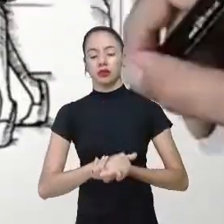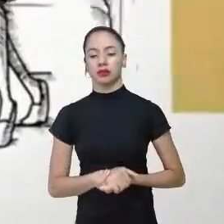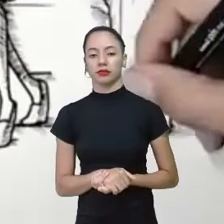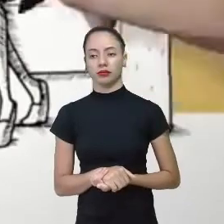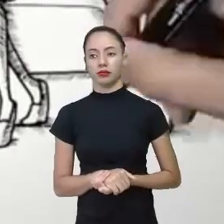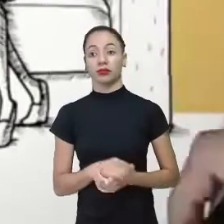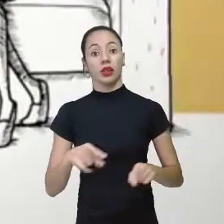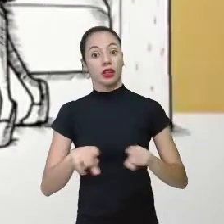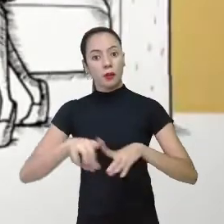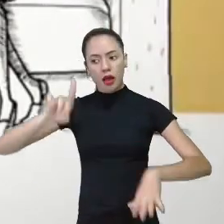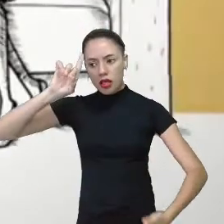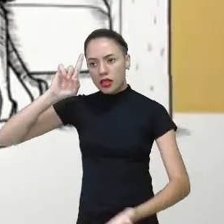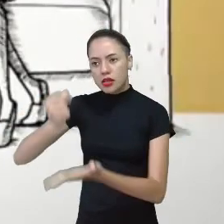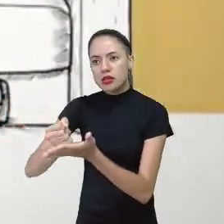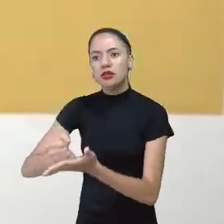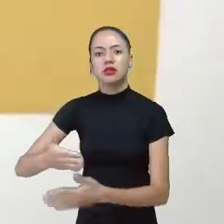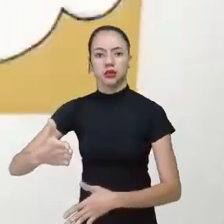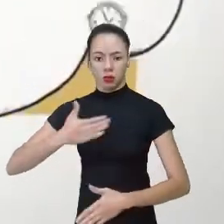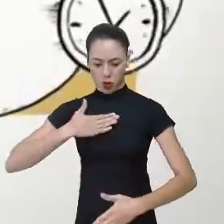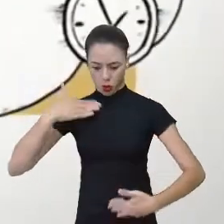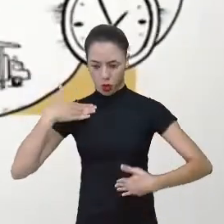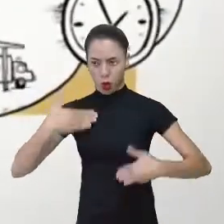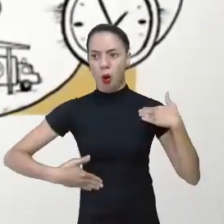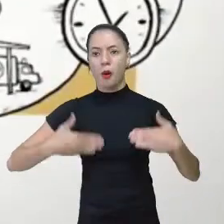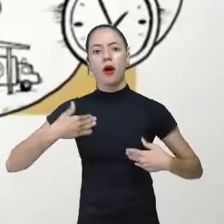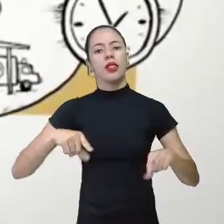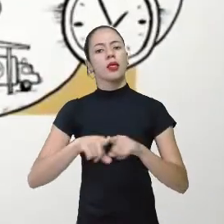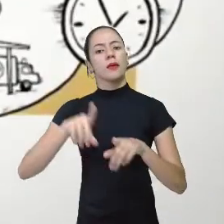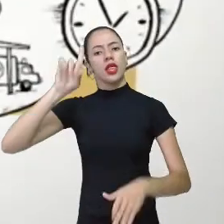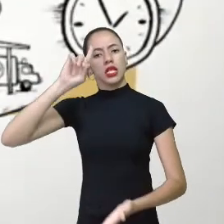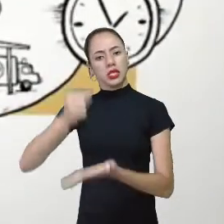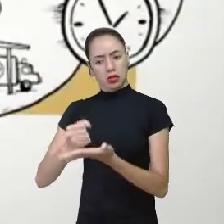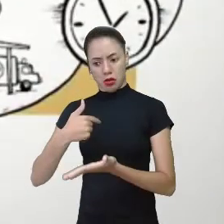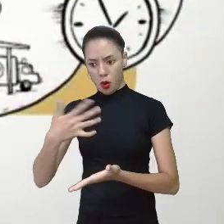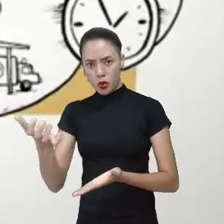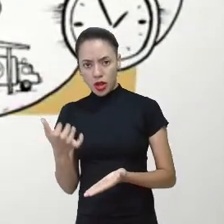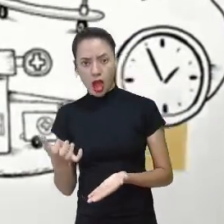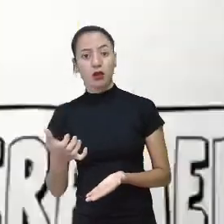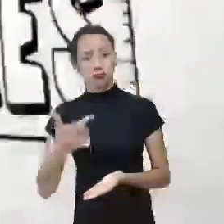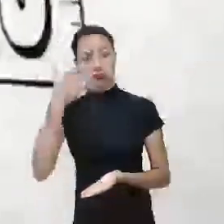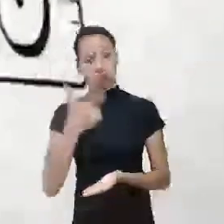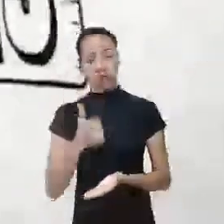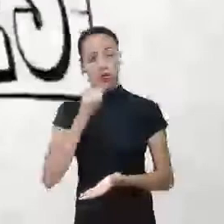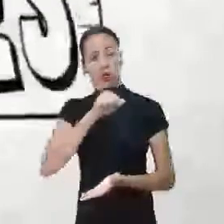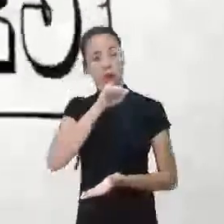Quando tomam decisões sobre o seu próprio corpo e decidem se querem ser mãe ou não.